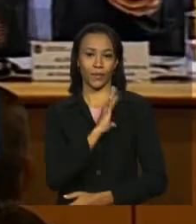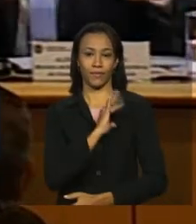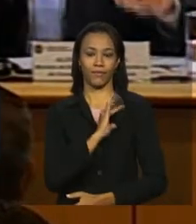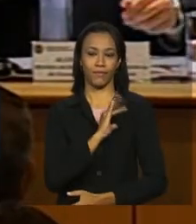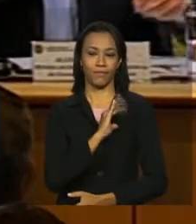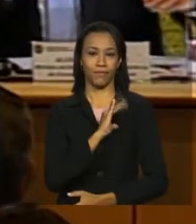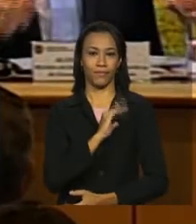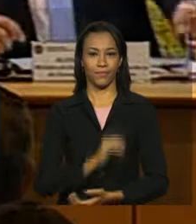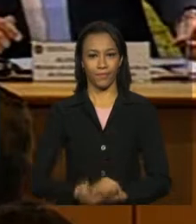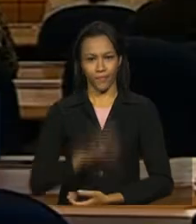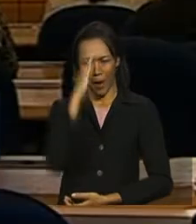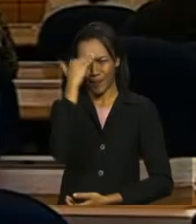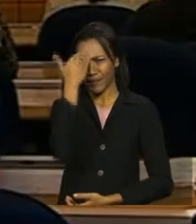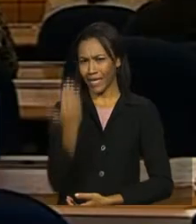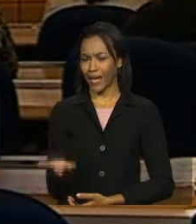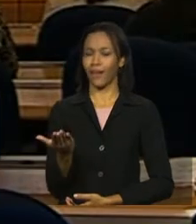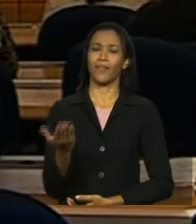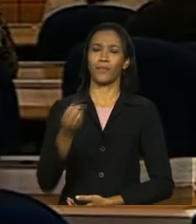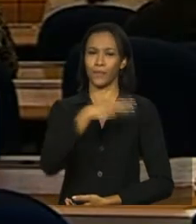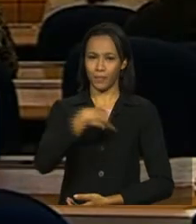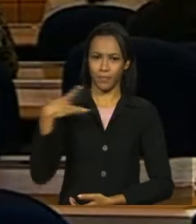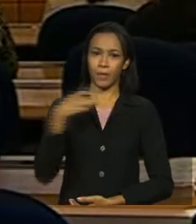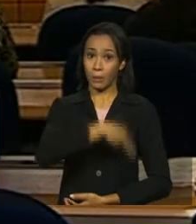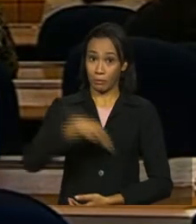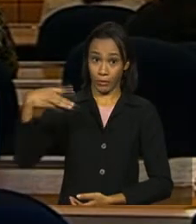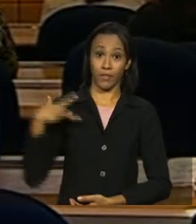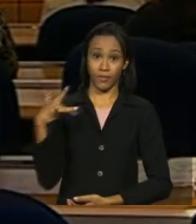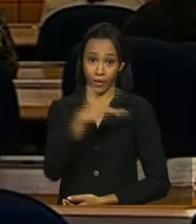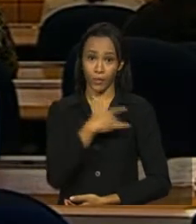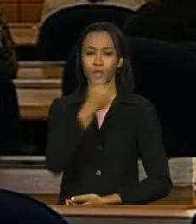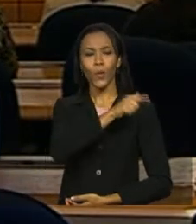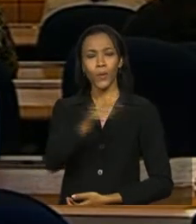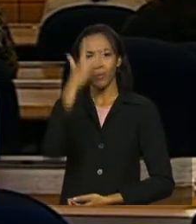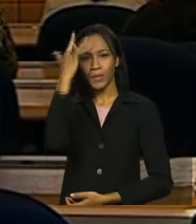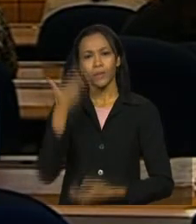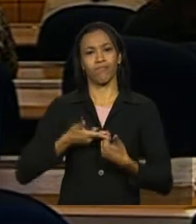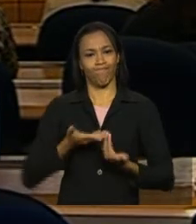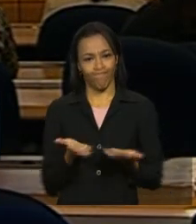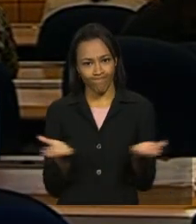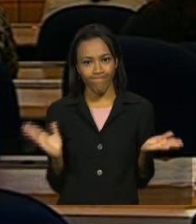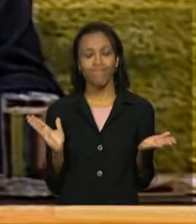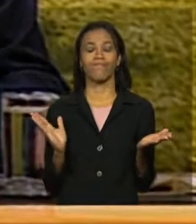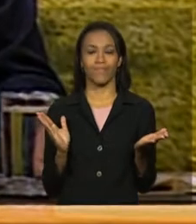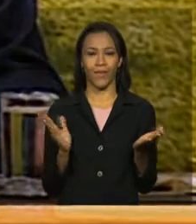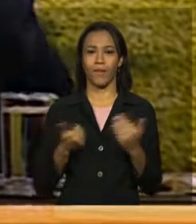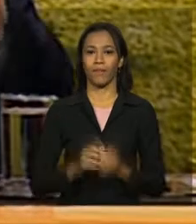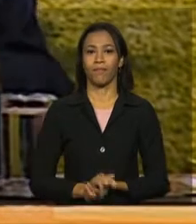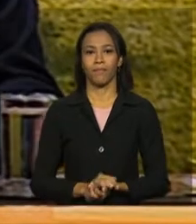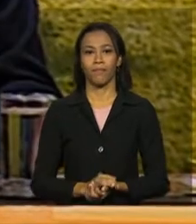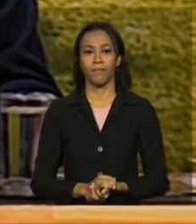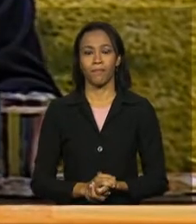muito obrigado em um minuto saúde e até mais pessoal aqui tá aqui também falei hum hum